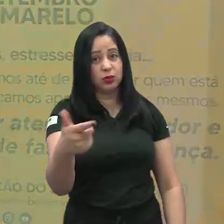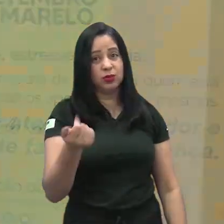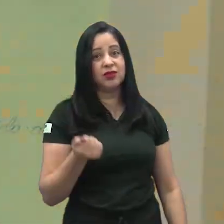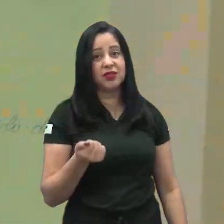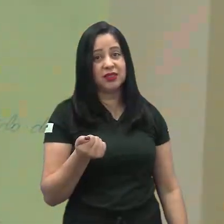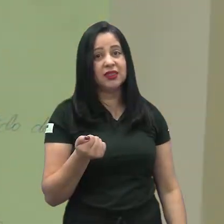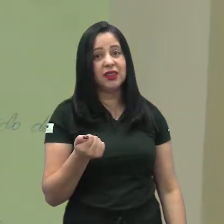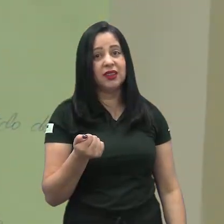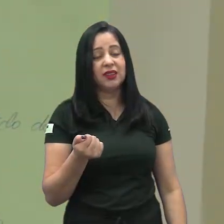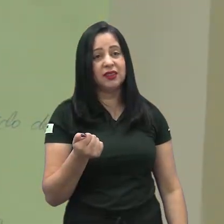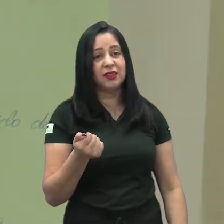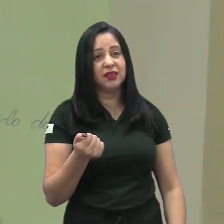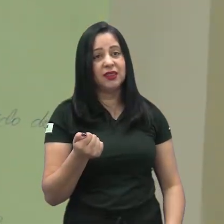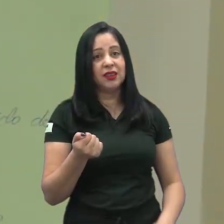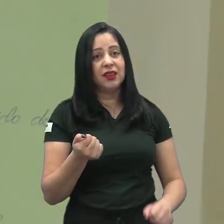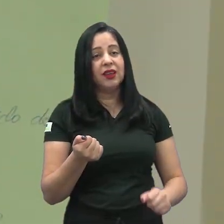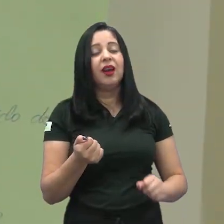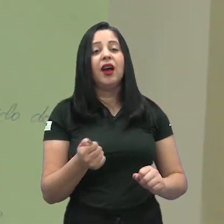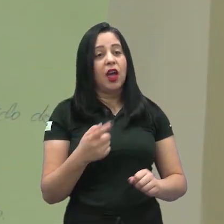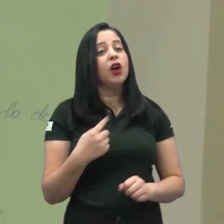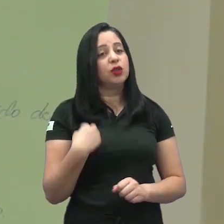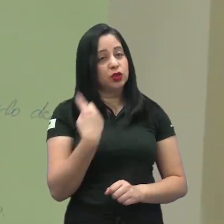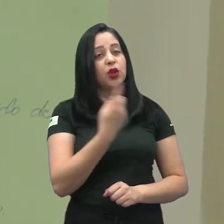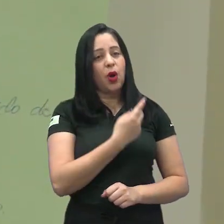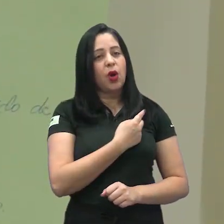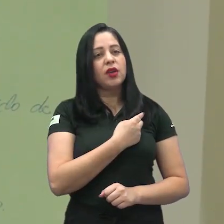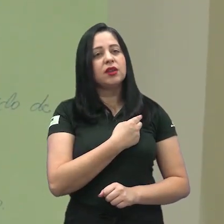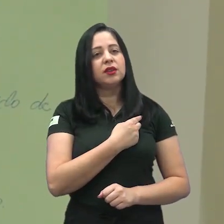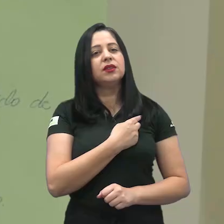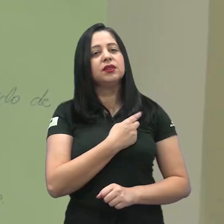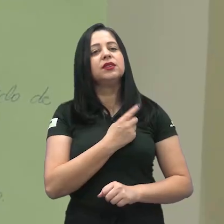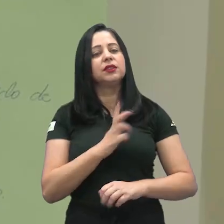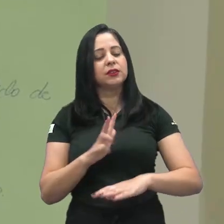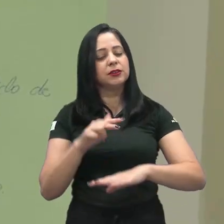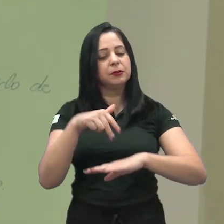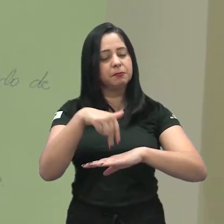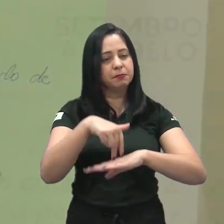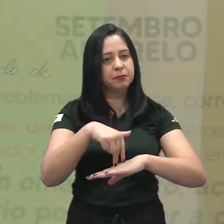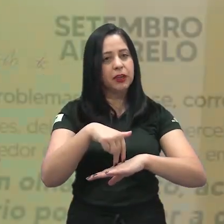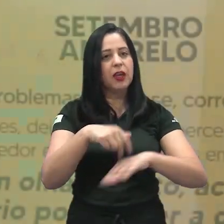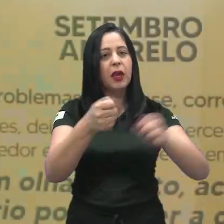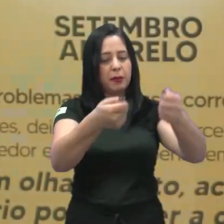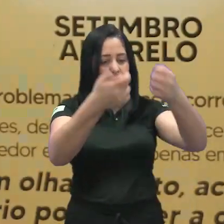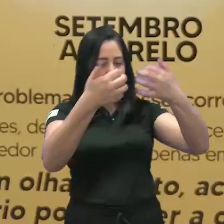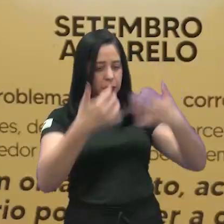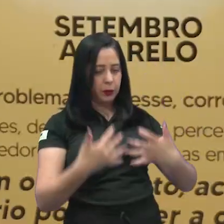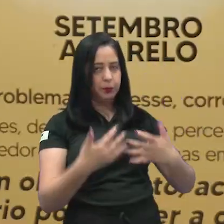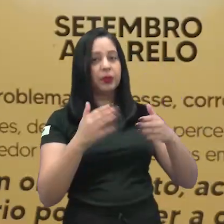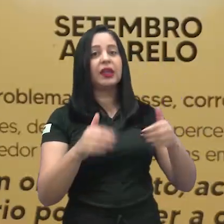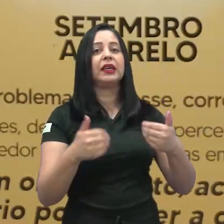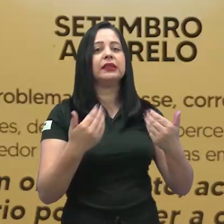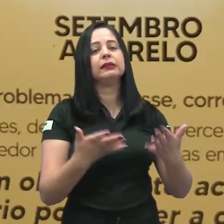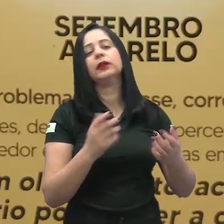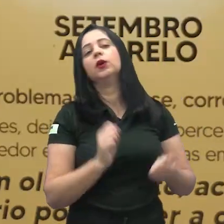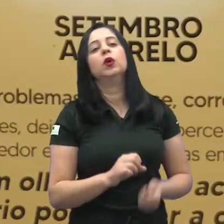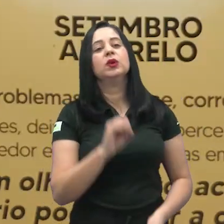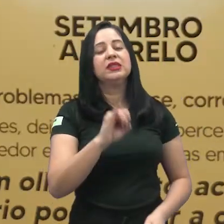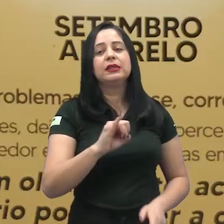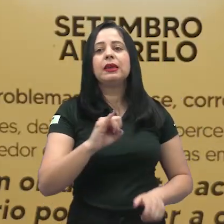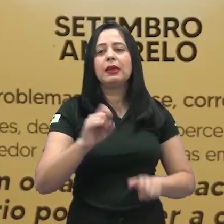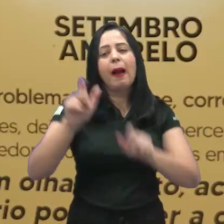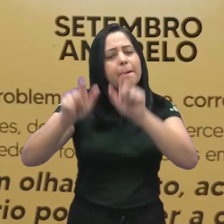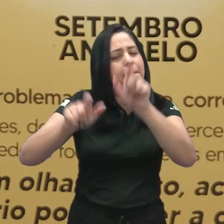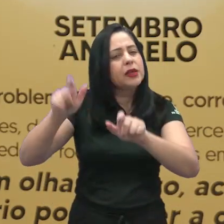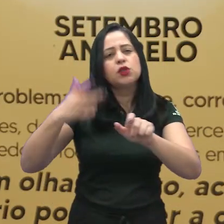ambiente seguro, né? Ela pudesse falar da sua história, né? Quando você vivencia uma dificuldade, né? Como